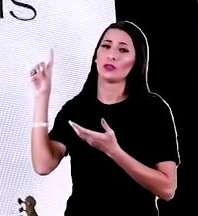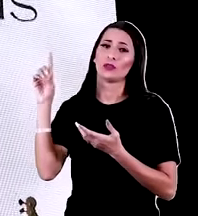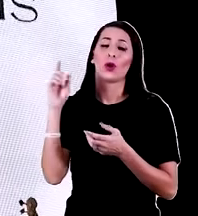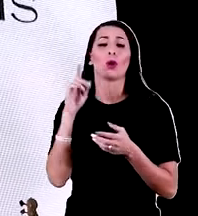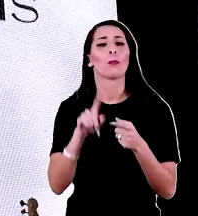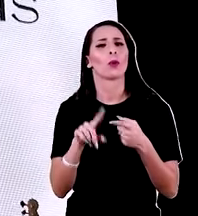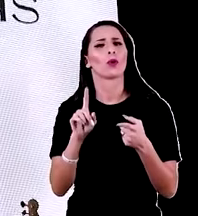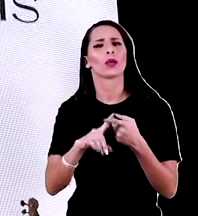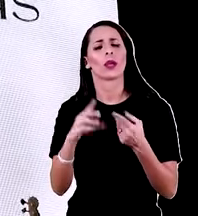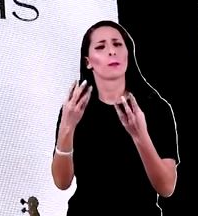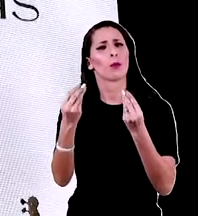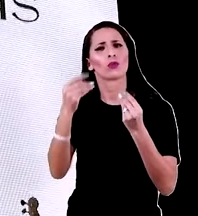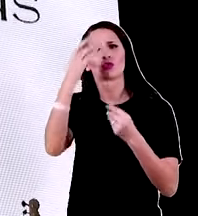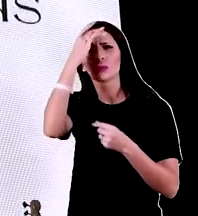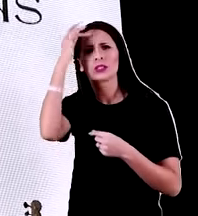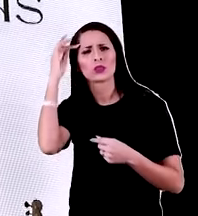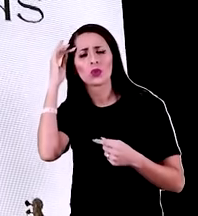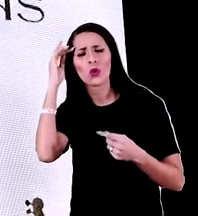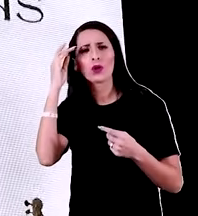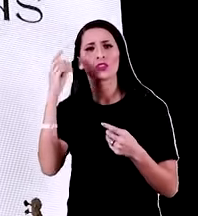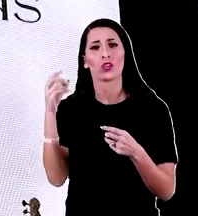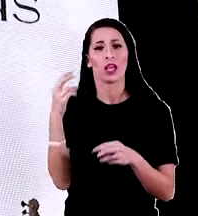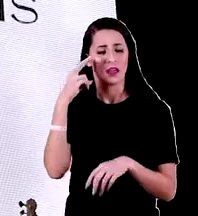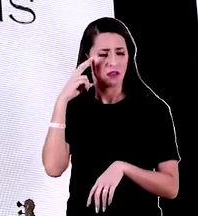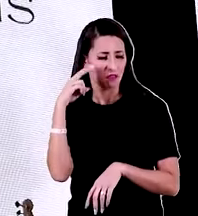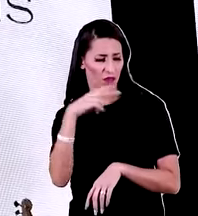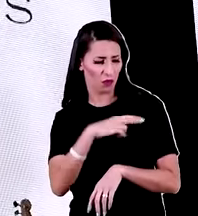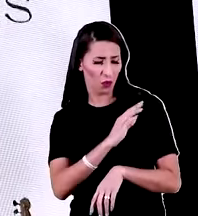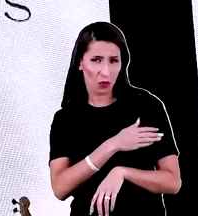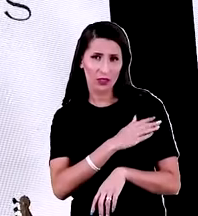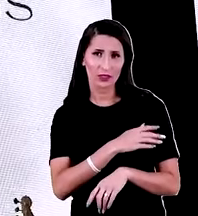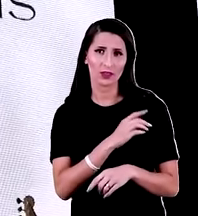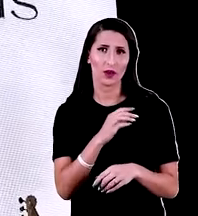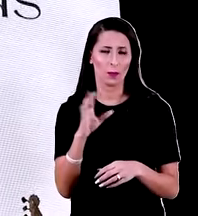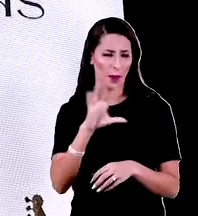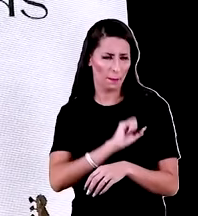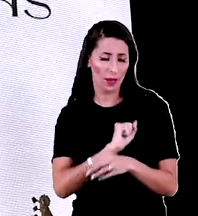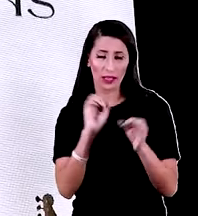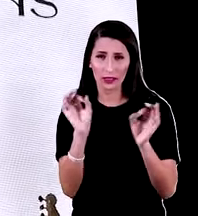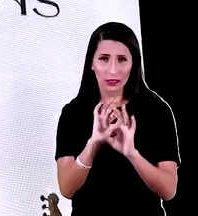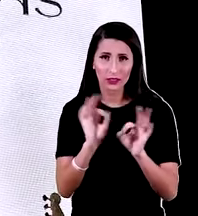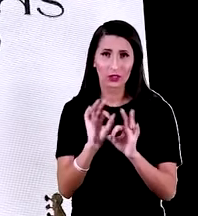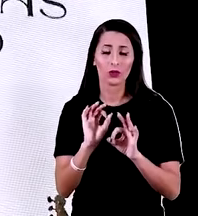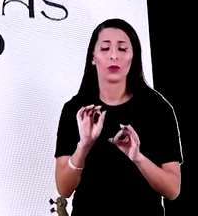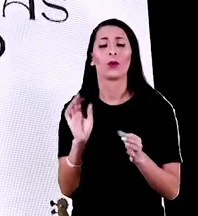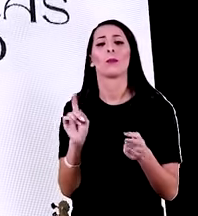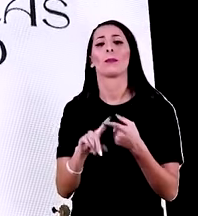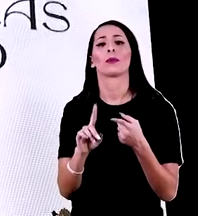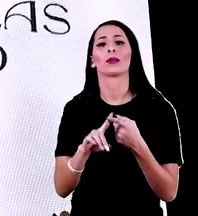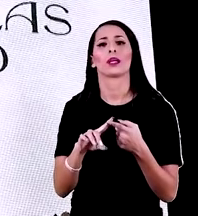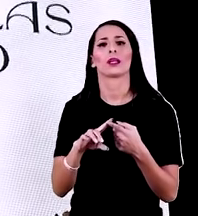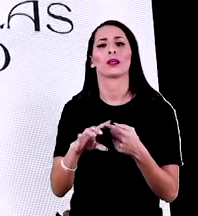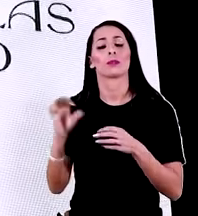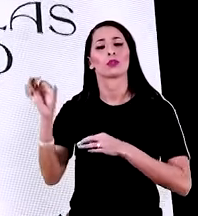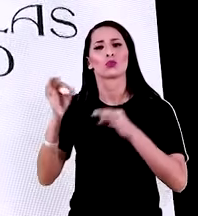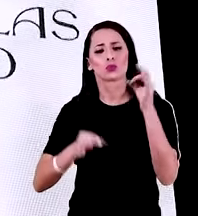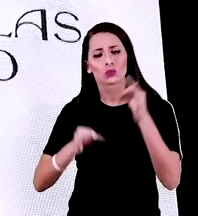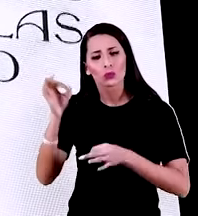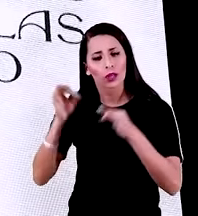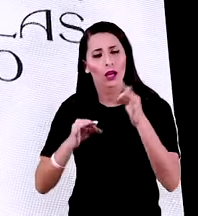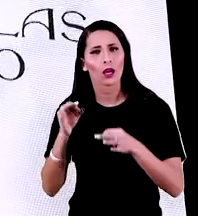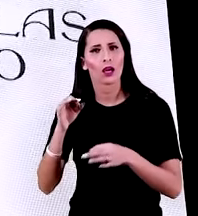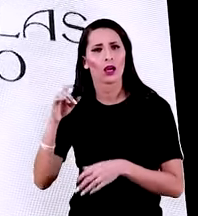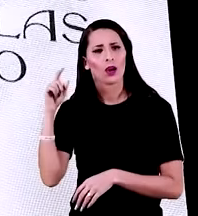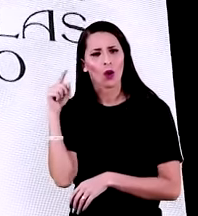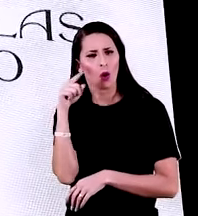ao nosso coração, não para nos amar, não para chorar a nossa dor, mas para nos julgar, para apontar o dedo no momento que a gente falhar. Porque todo mundo